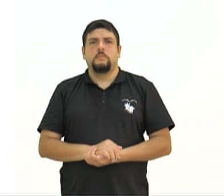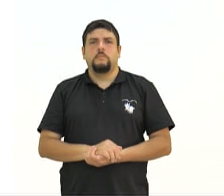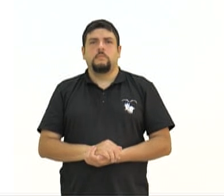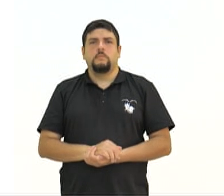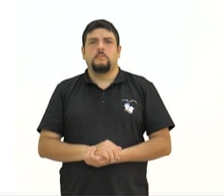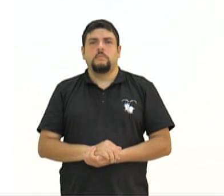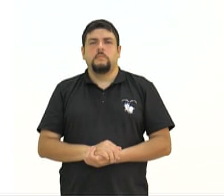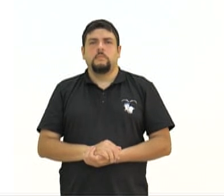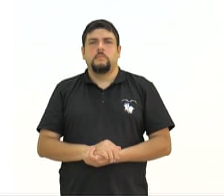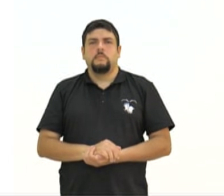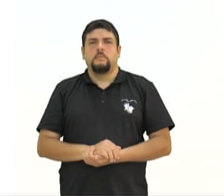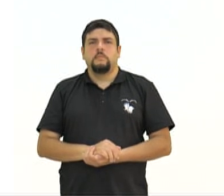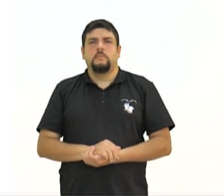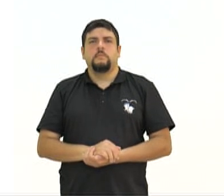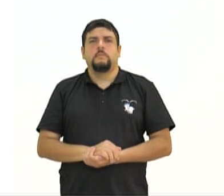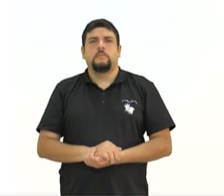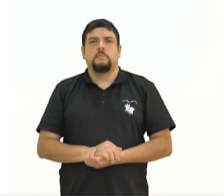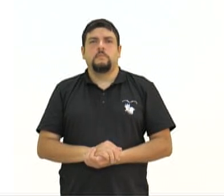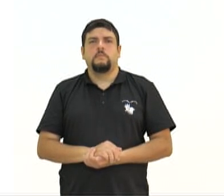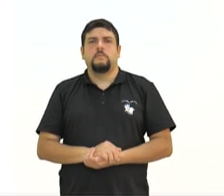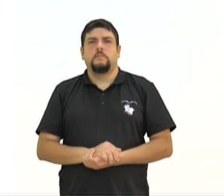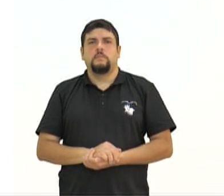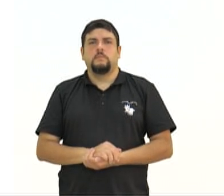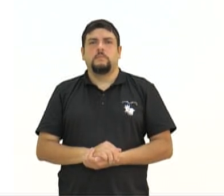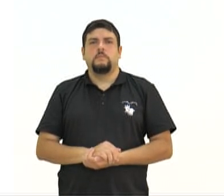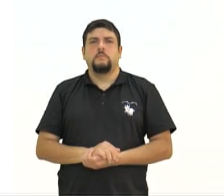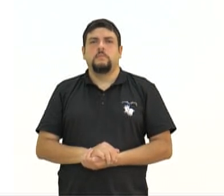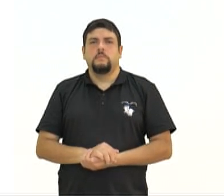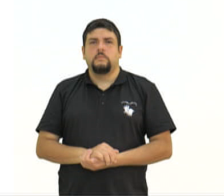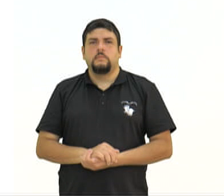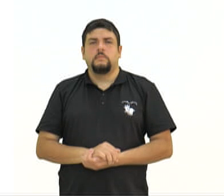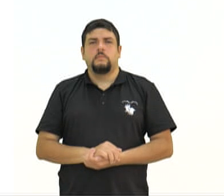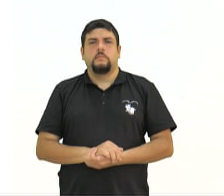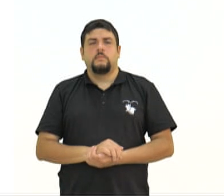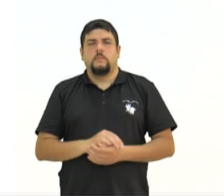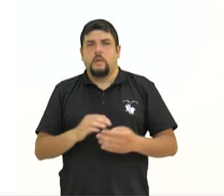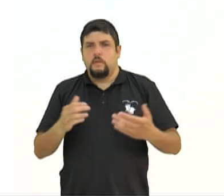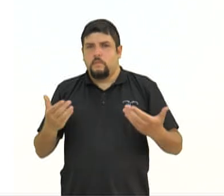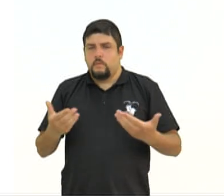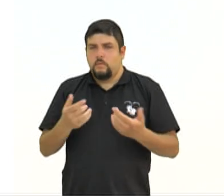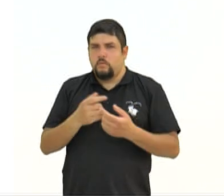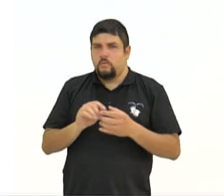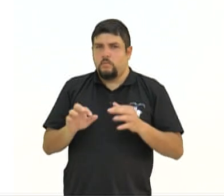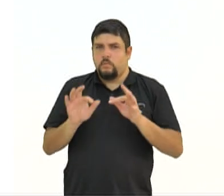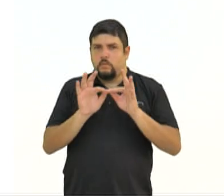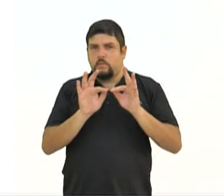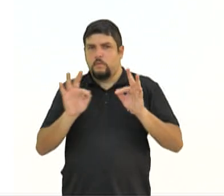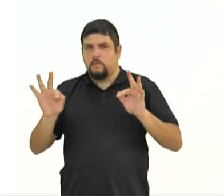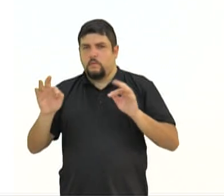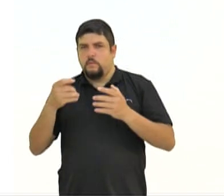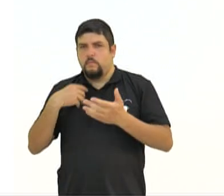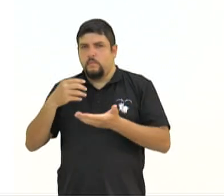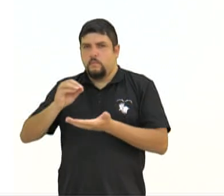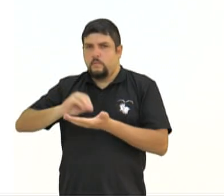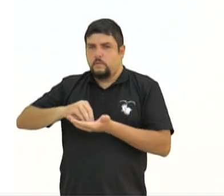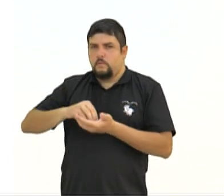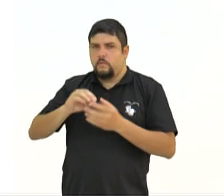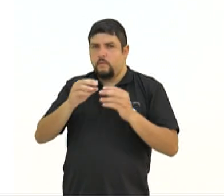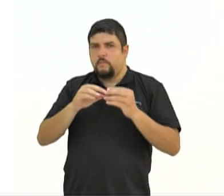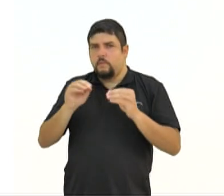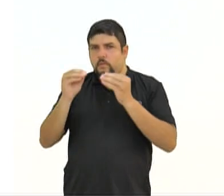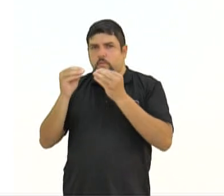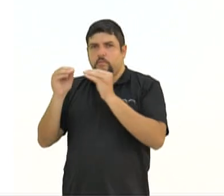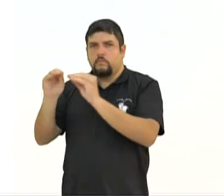as imagens, estas 3 imagens, e completa as orações. Você vai completar as frases de acordo com o que